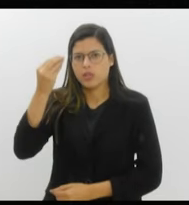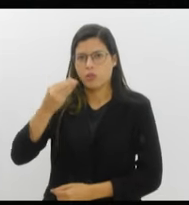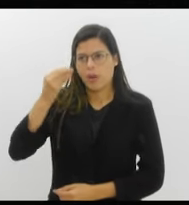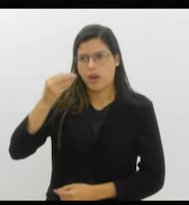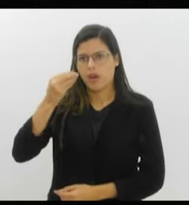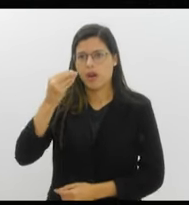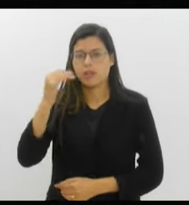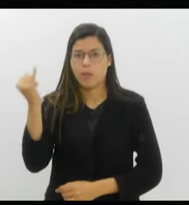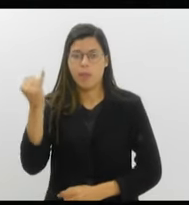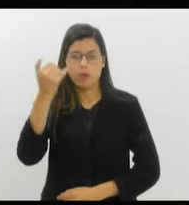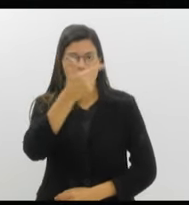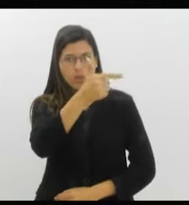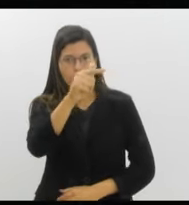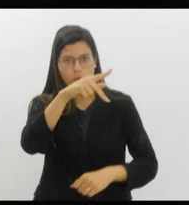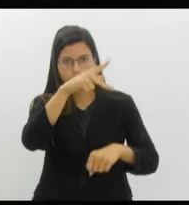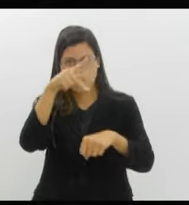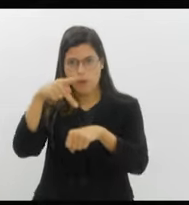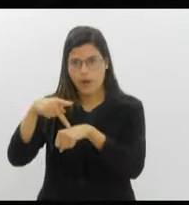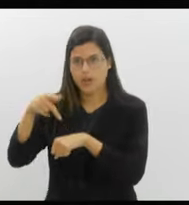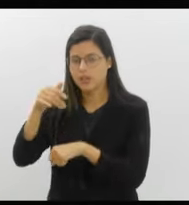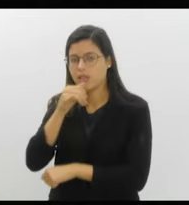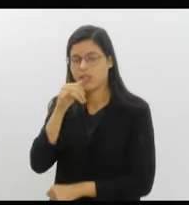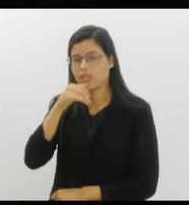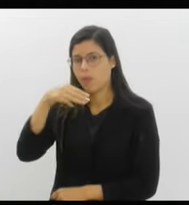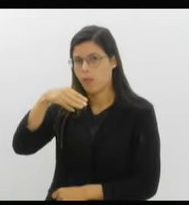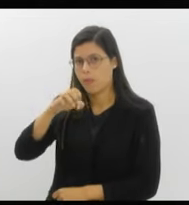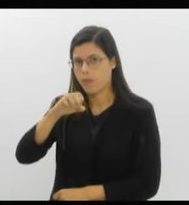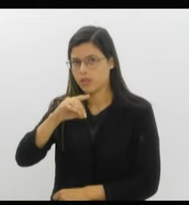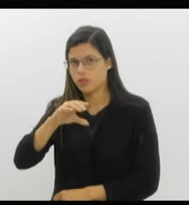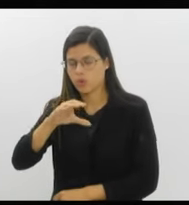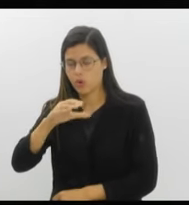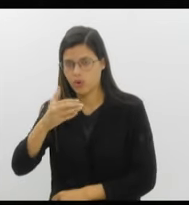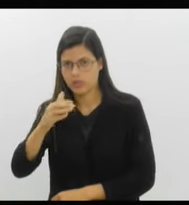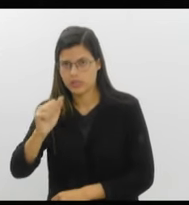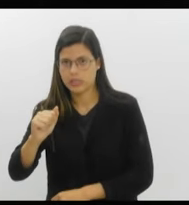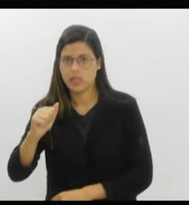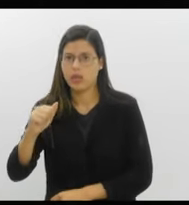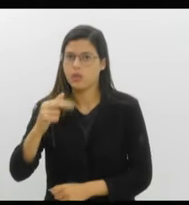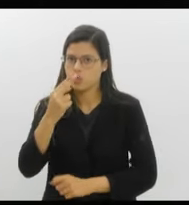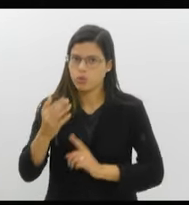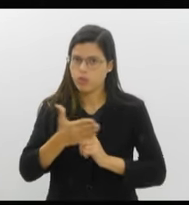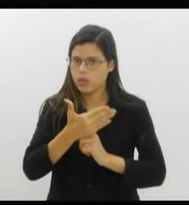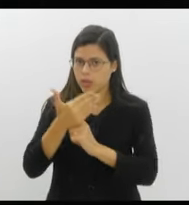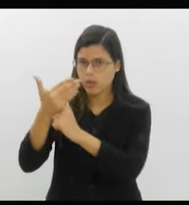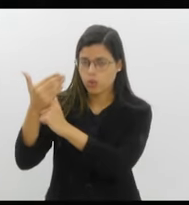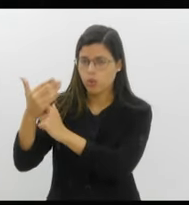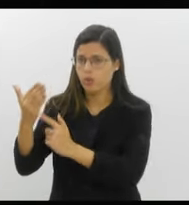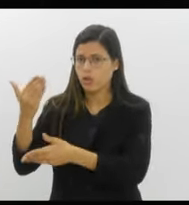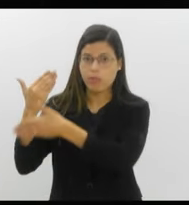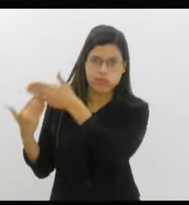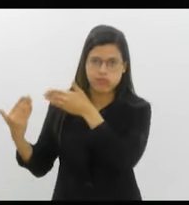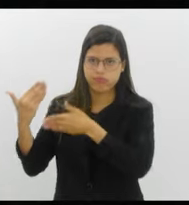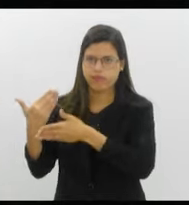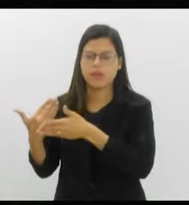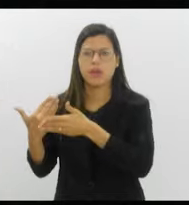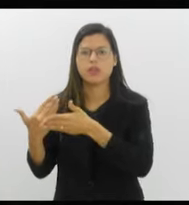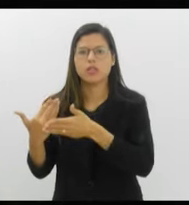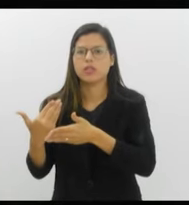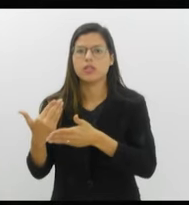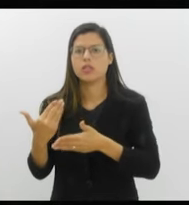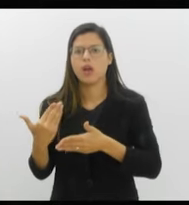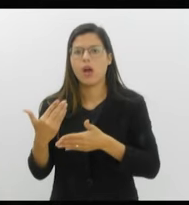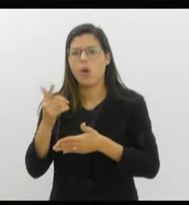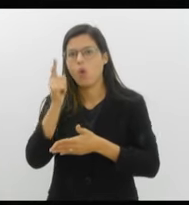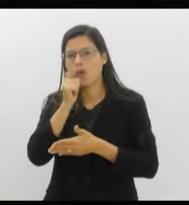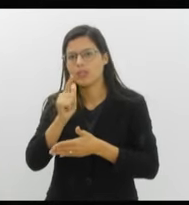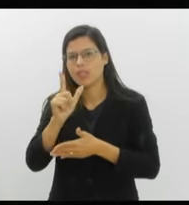países. Se você for na cidade de Mendoza, por exemplo, você percebe que eles usam uma tecnologia antiga para poder conduzir